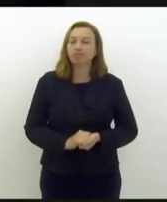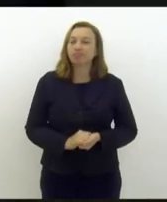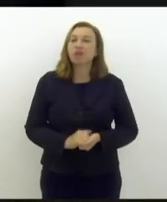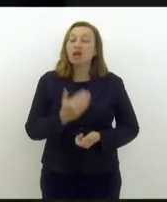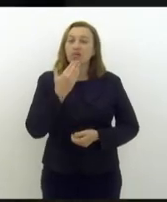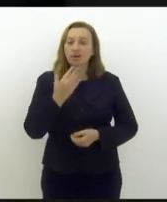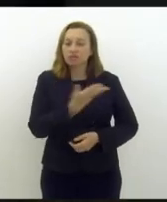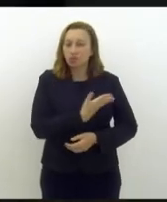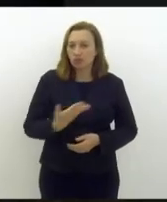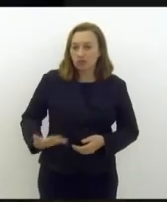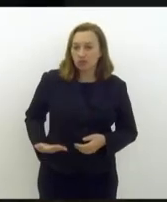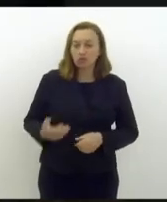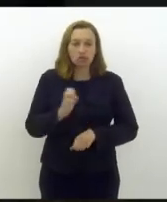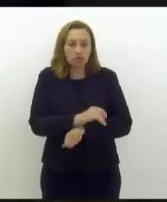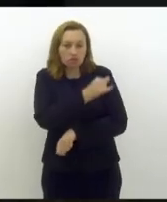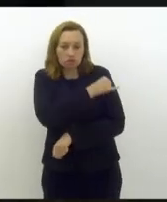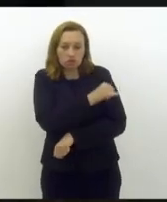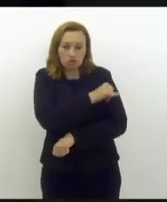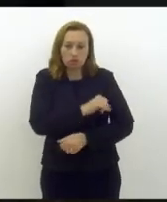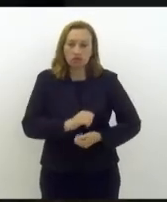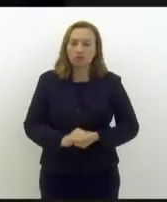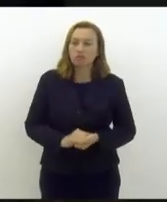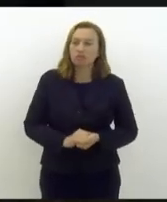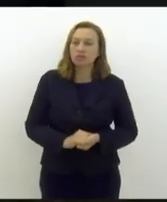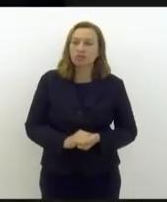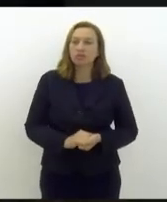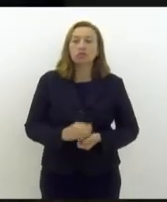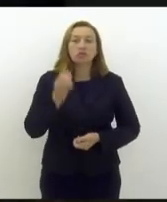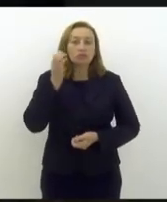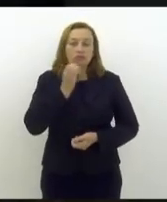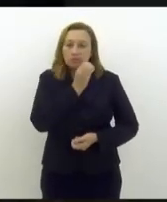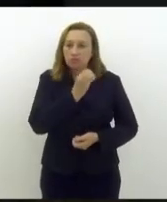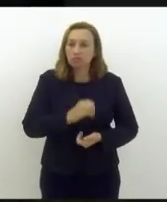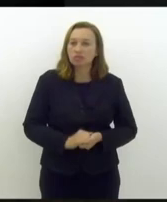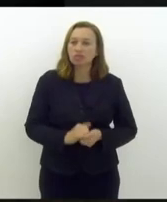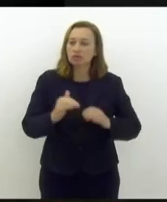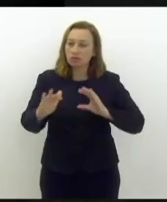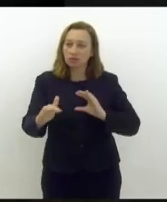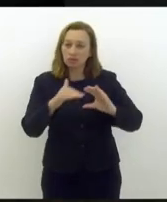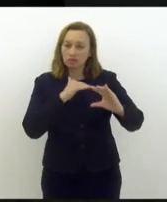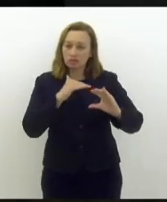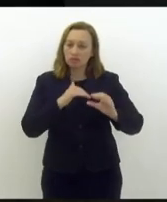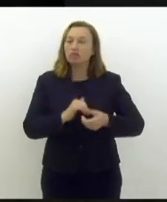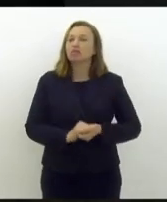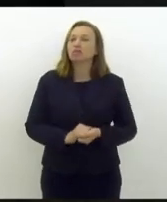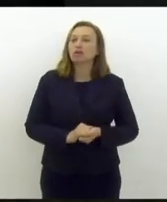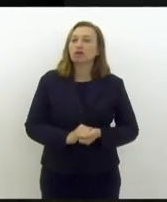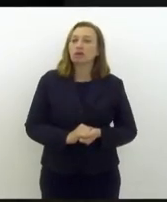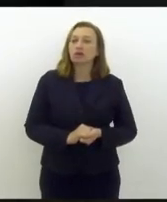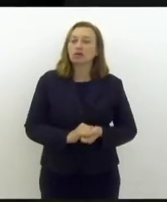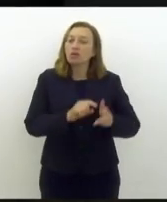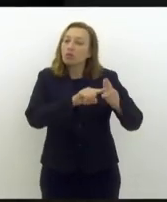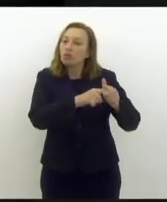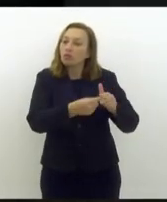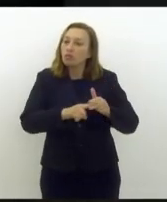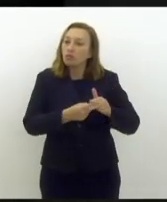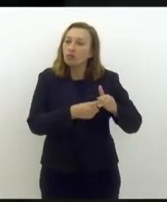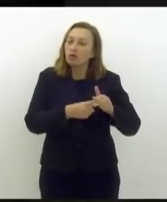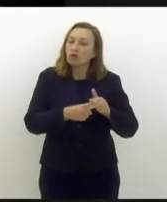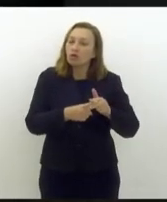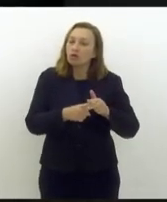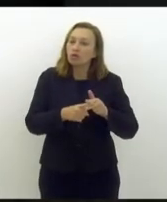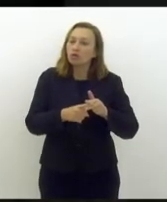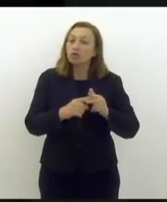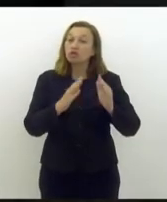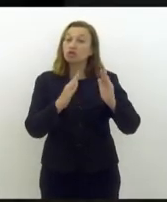solicitam Excelentíssimo Senhor governador do Estado do Rio de Janeiro Cláudio Castro ou envio de mensagem dispondo sobre a regularização fundiária